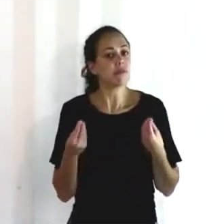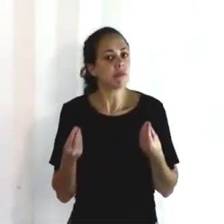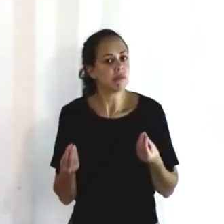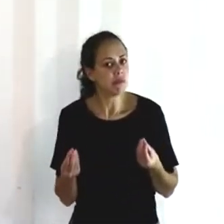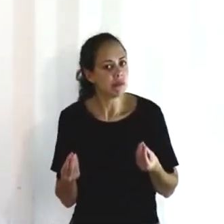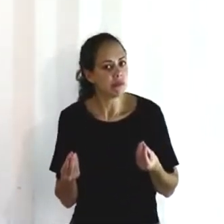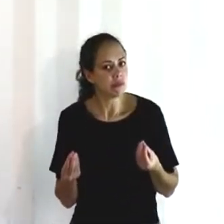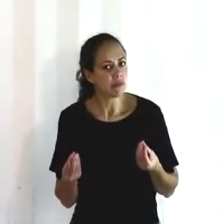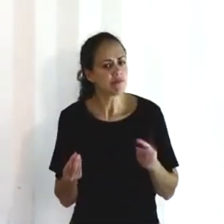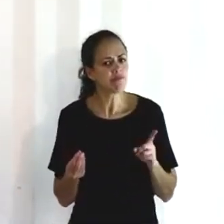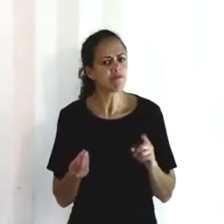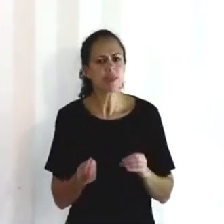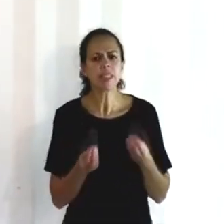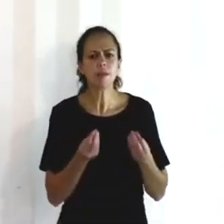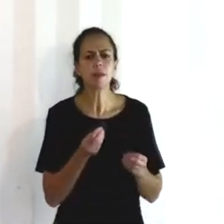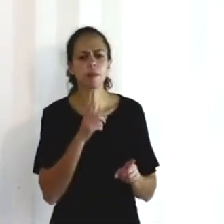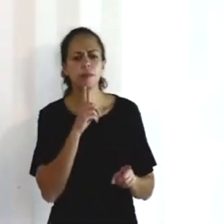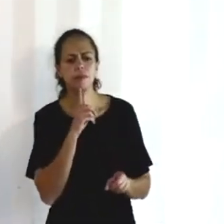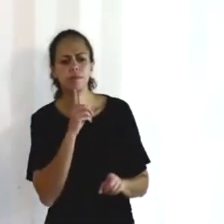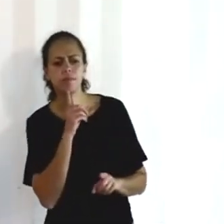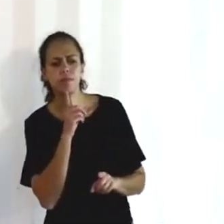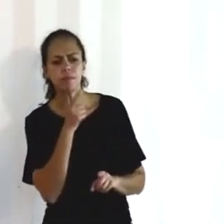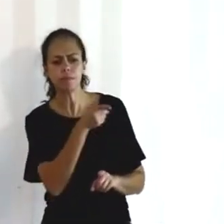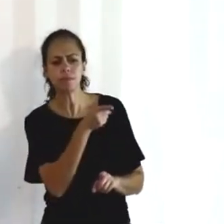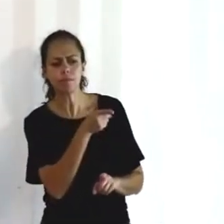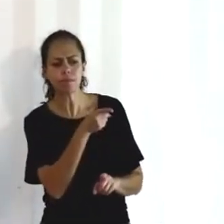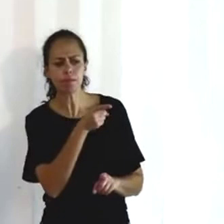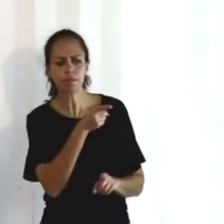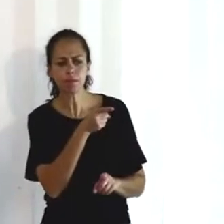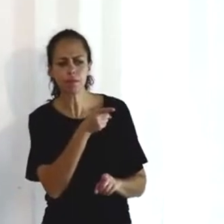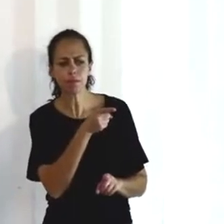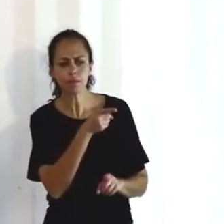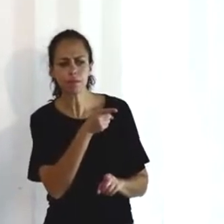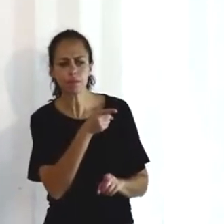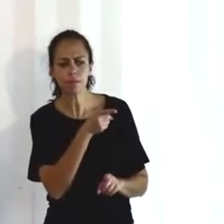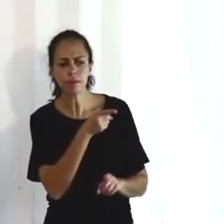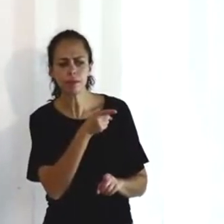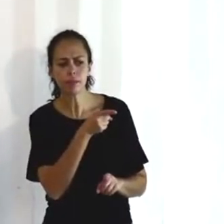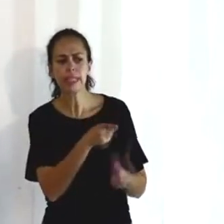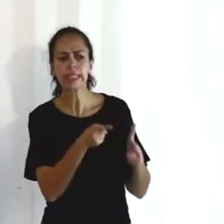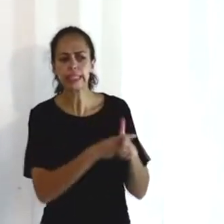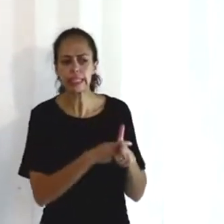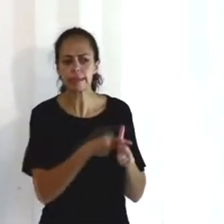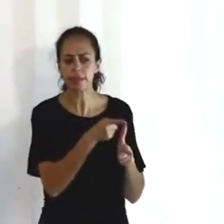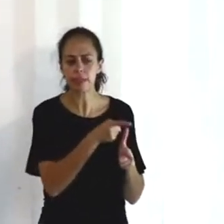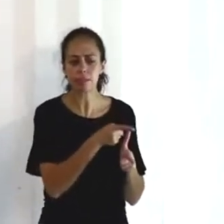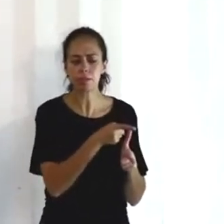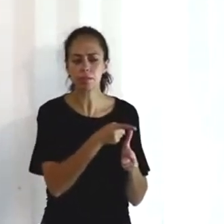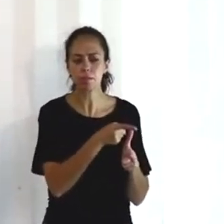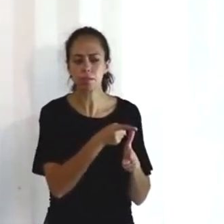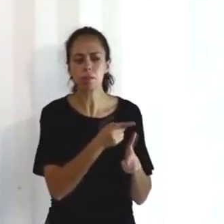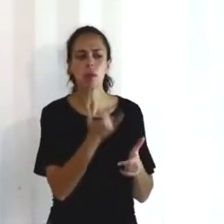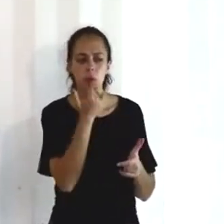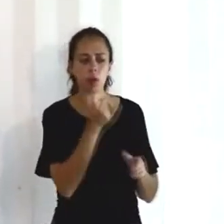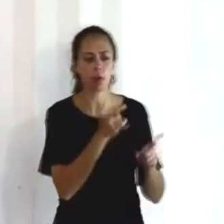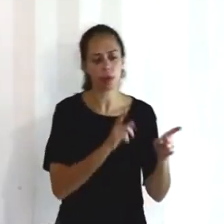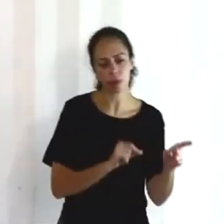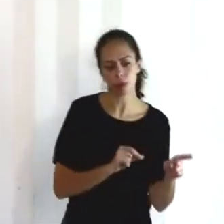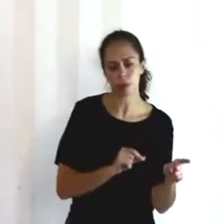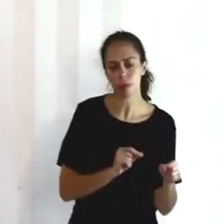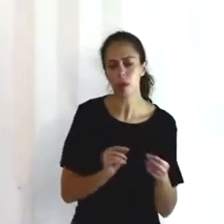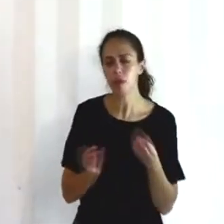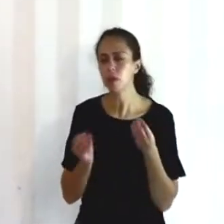conhecidamente culpado. E então Pedro, que sabia que os rabinos usavam um limite